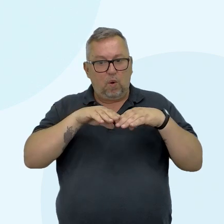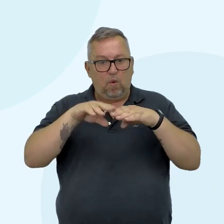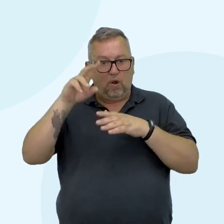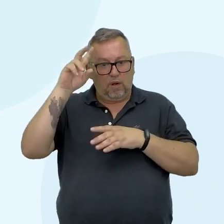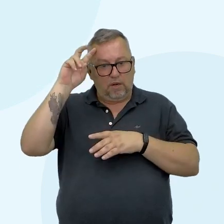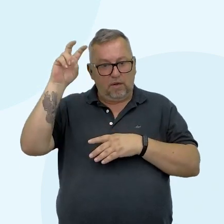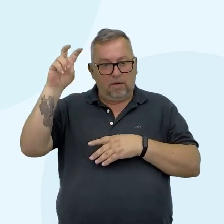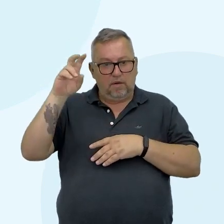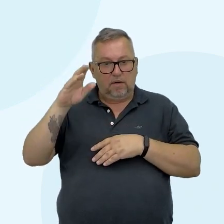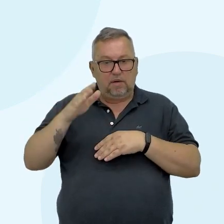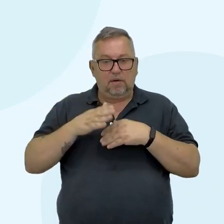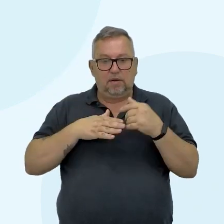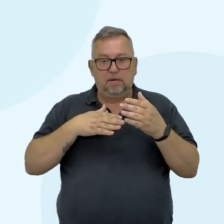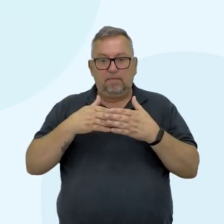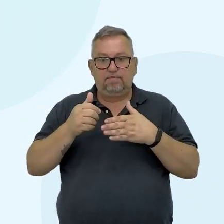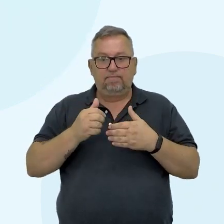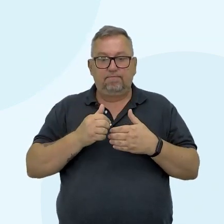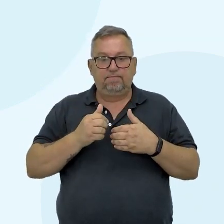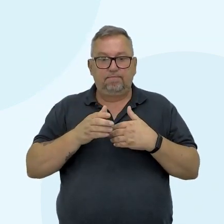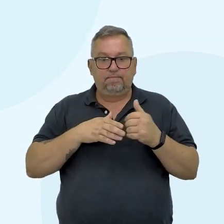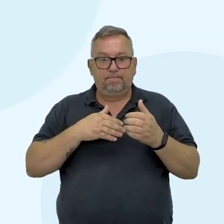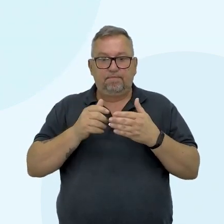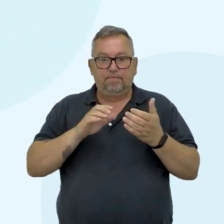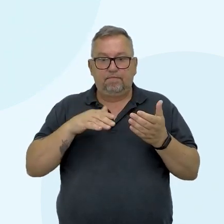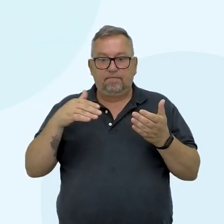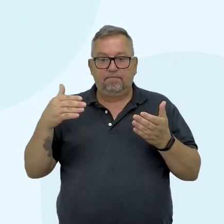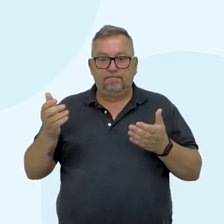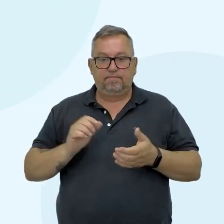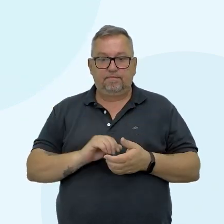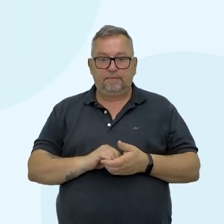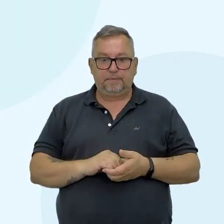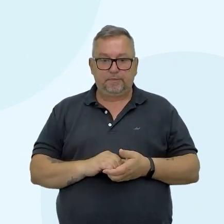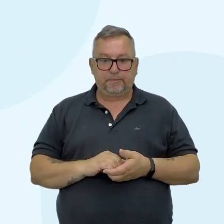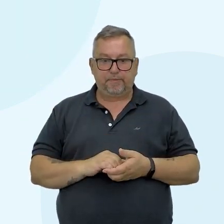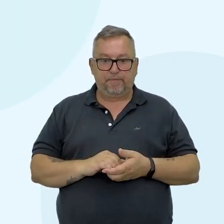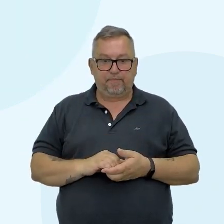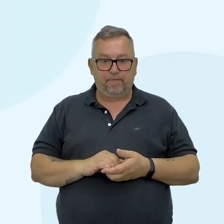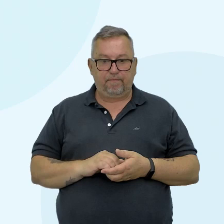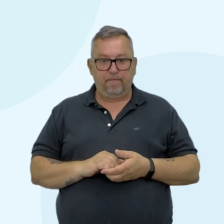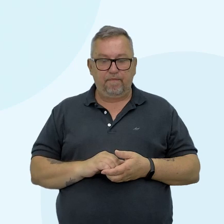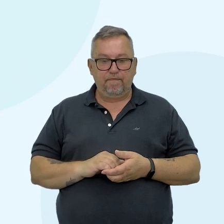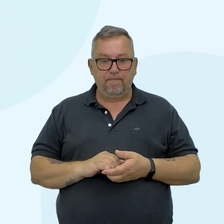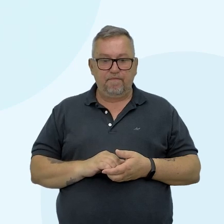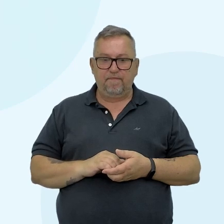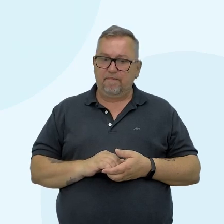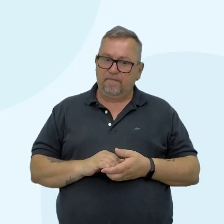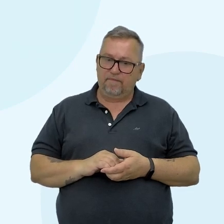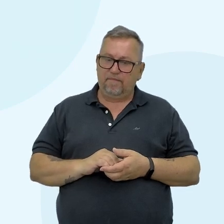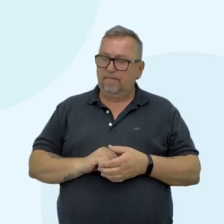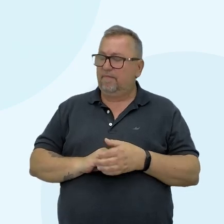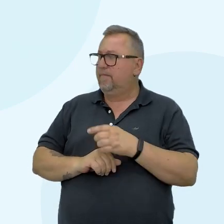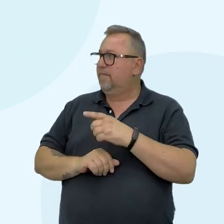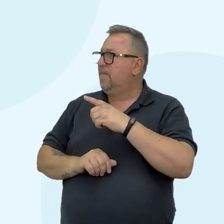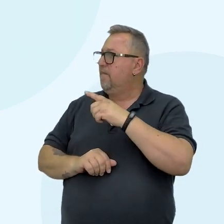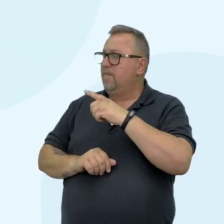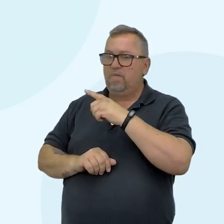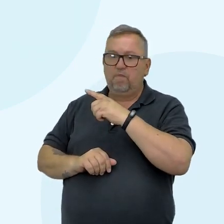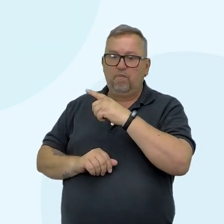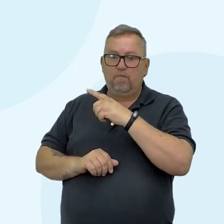intelectual, sem depender de um dado externo. E eu fiz uma ilustração